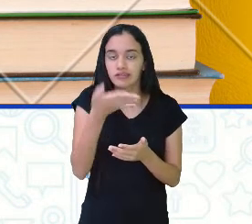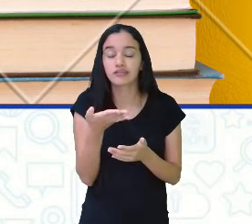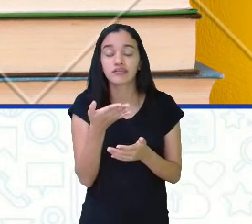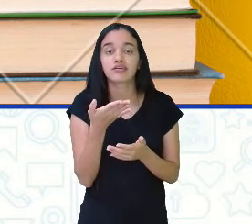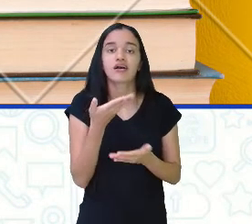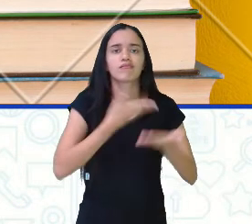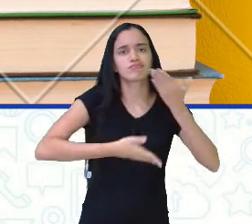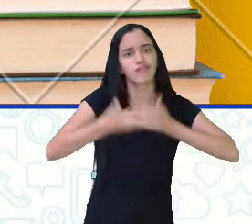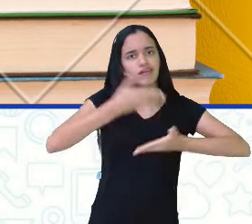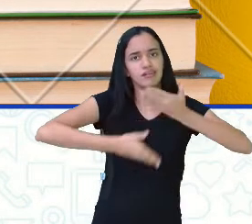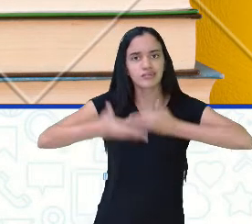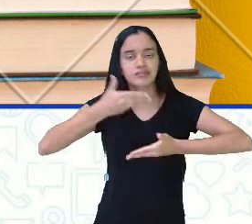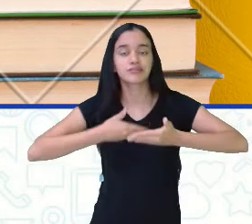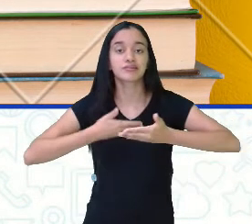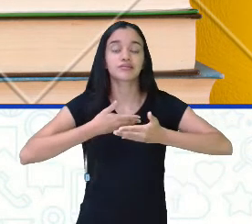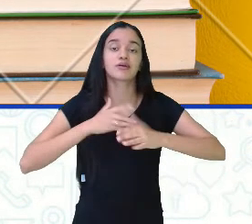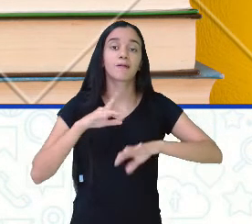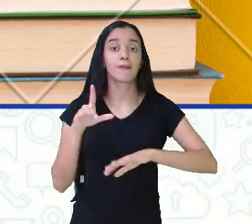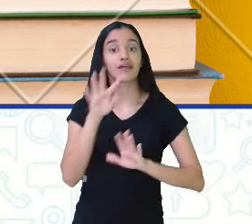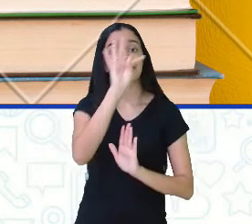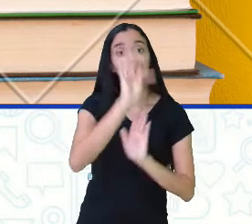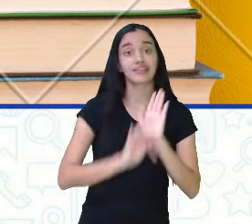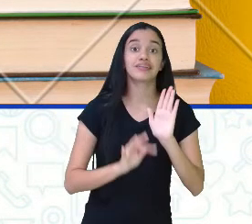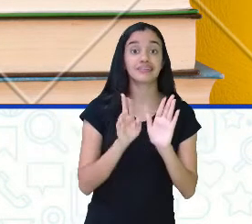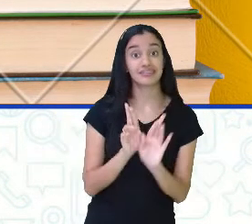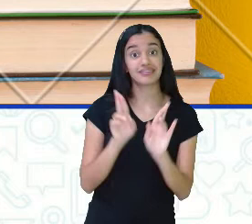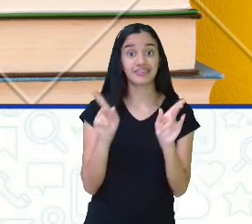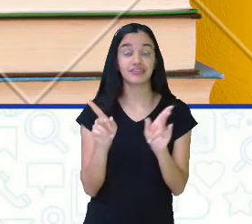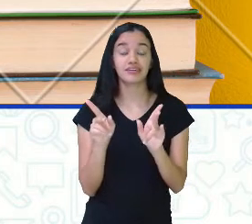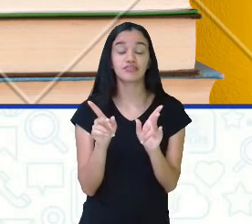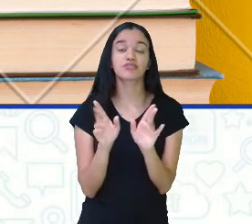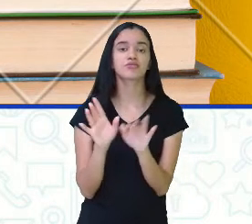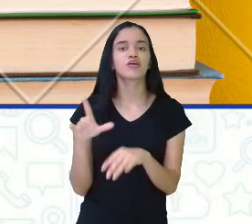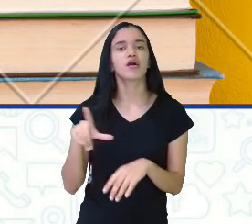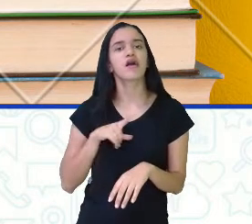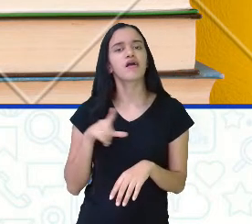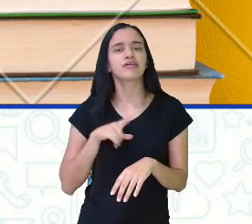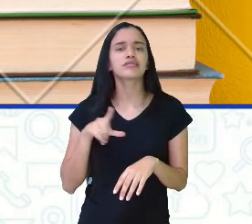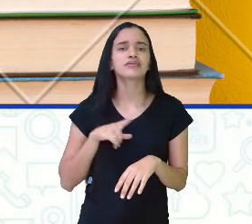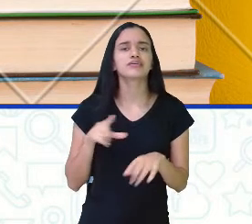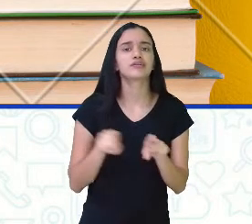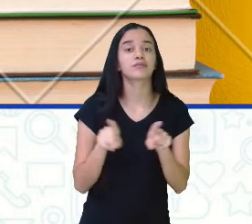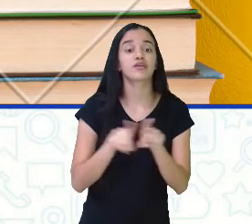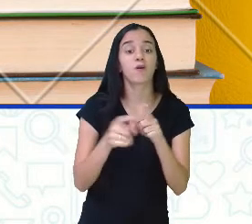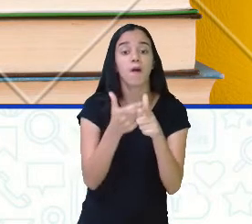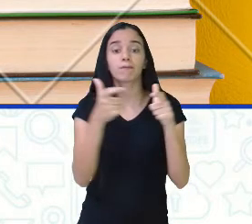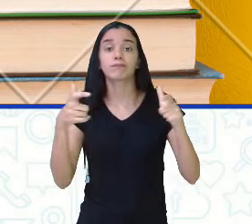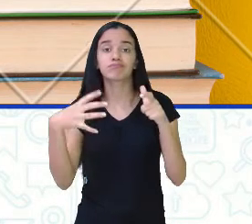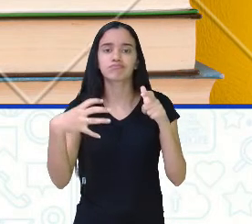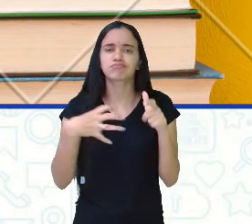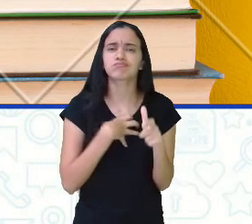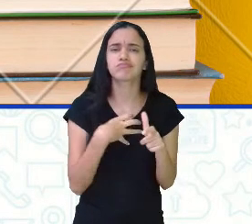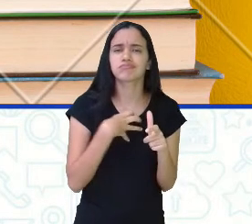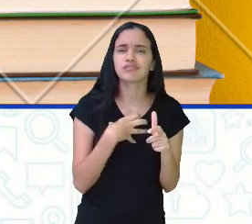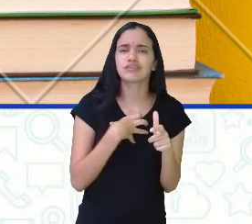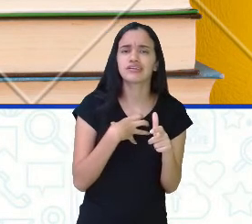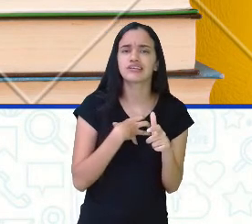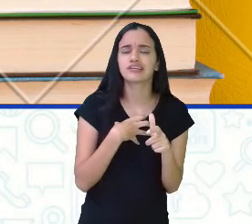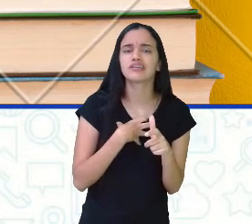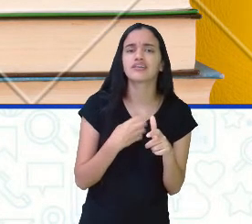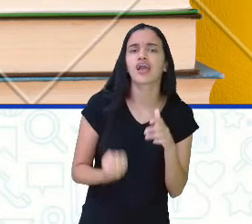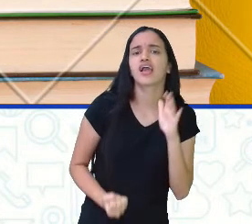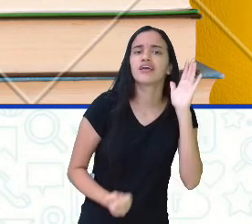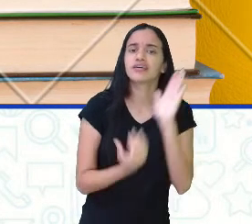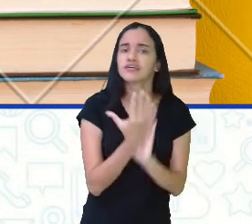entre diferentes textos, a intertextualidade permite uma ampliação do sentido, na medida em que